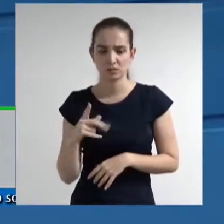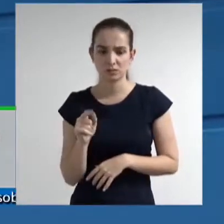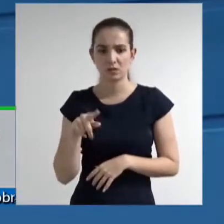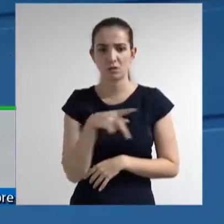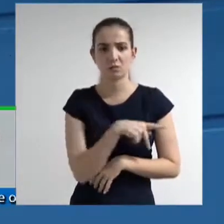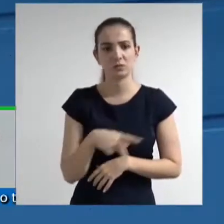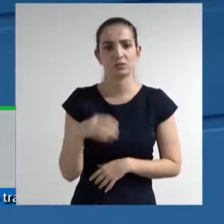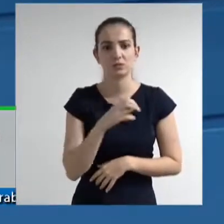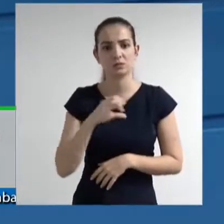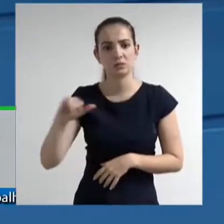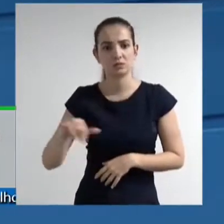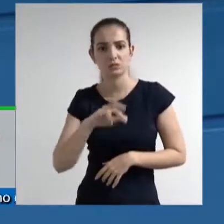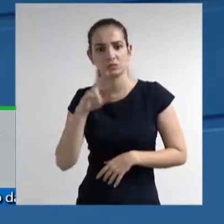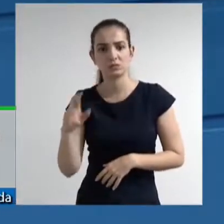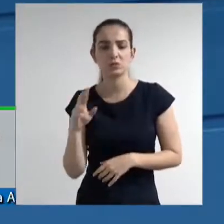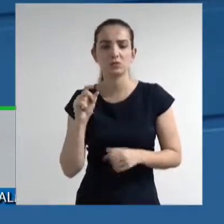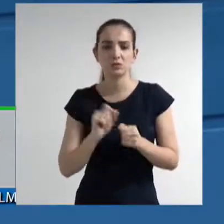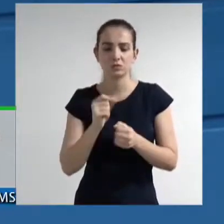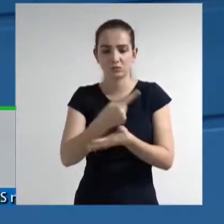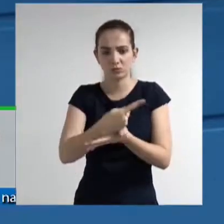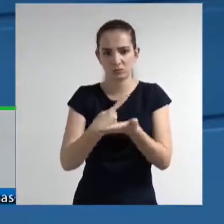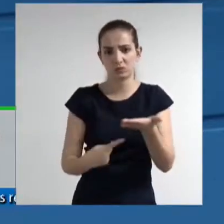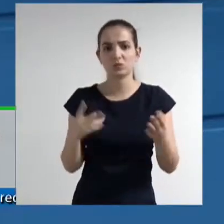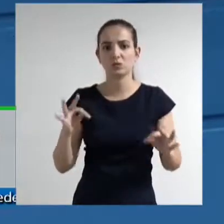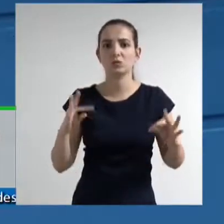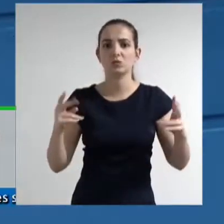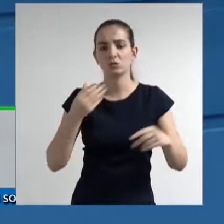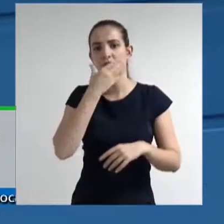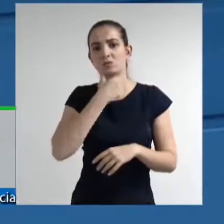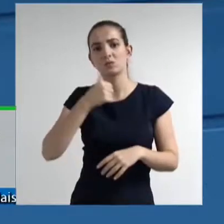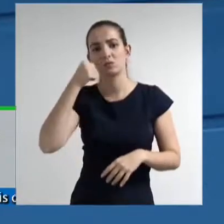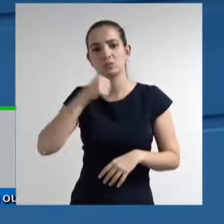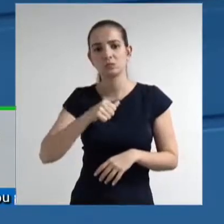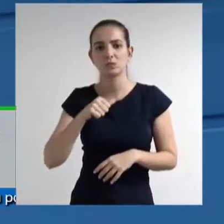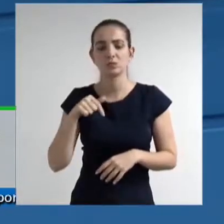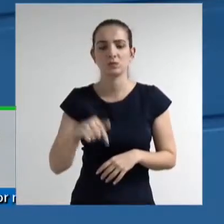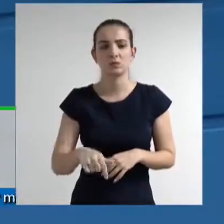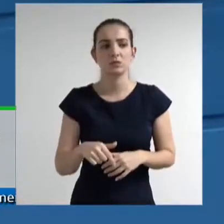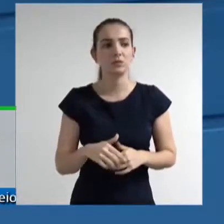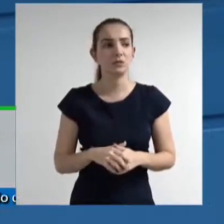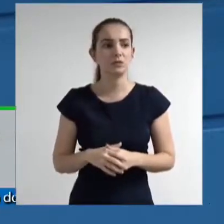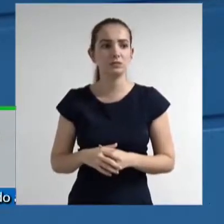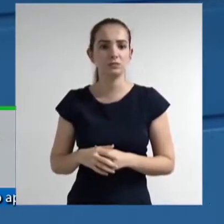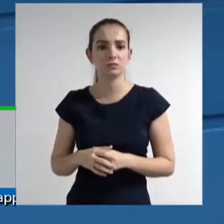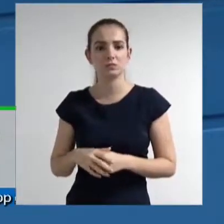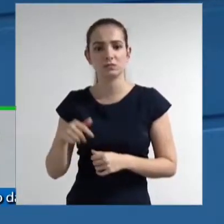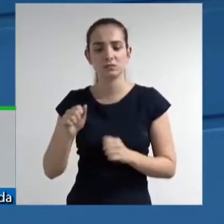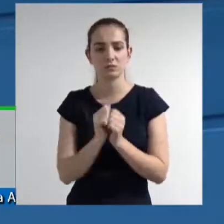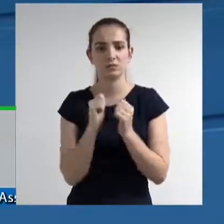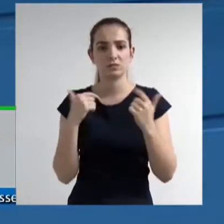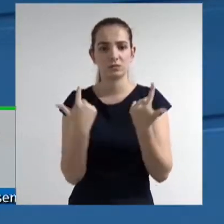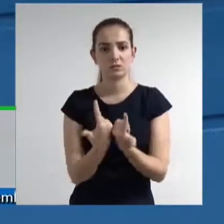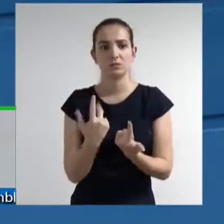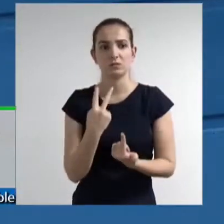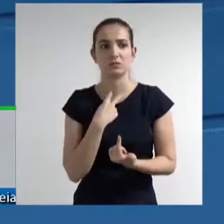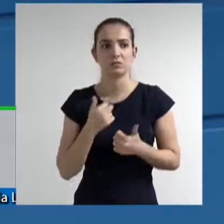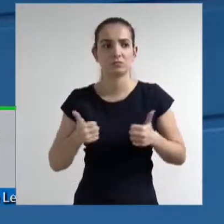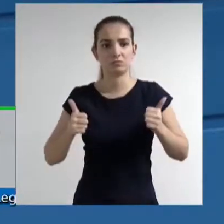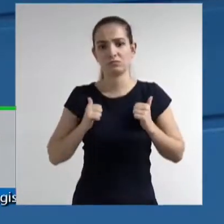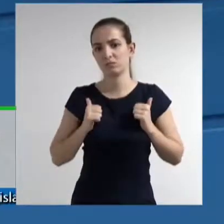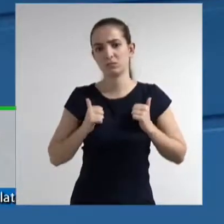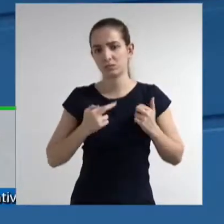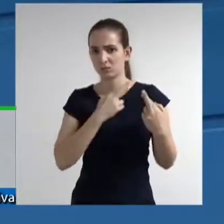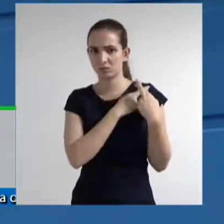fez o parecer, a todos os deputados e deputadas, e dizer que essa casa não podia fugir da responsabilidade, e está